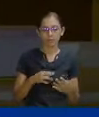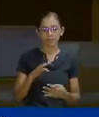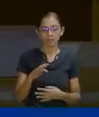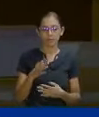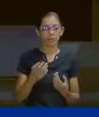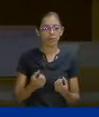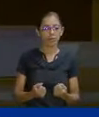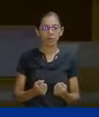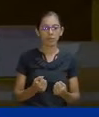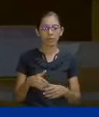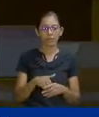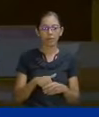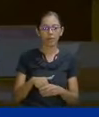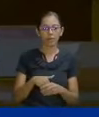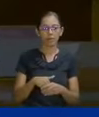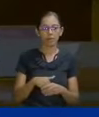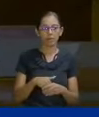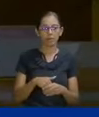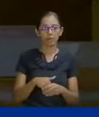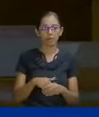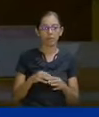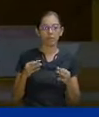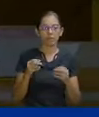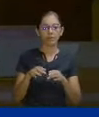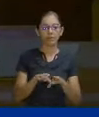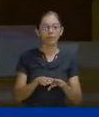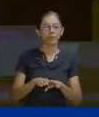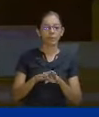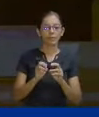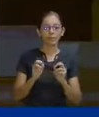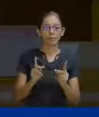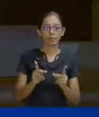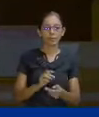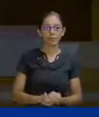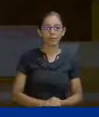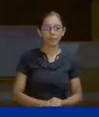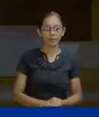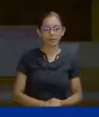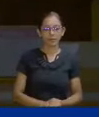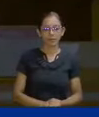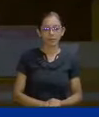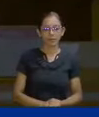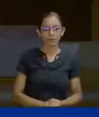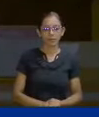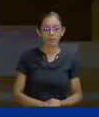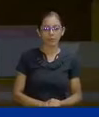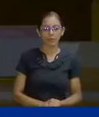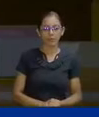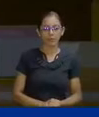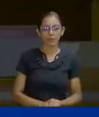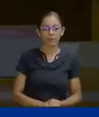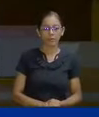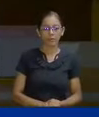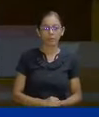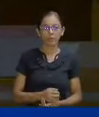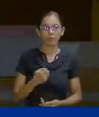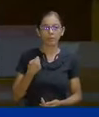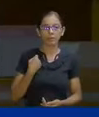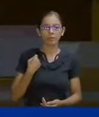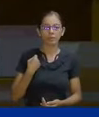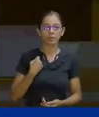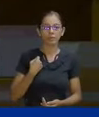votos proferidos. Vencido o juiz Carlos Fernando. Foco no desembargador Carmo